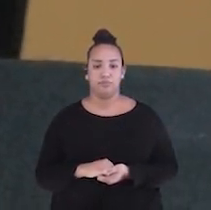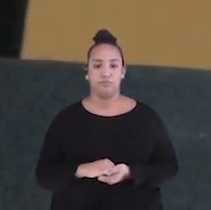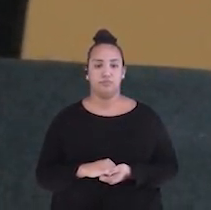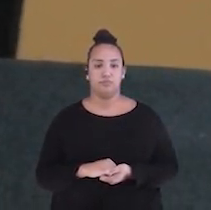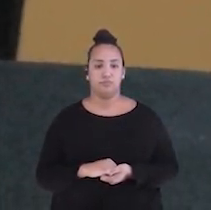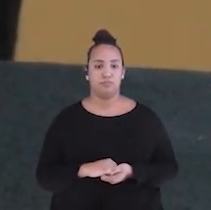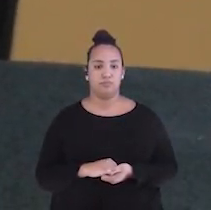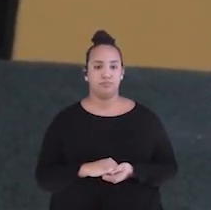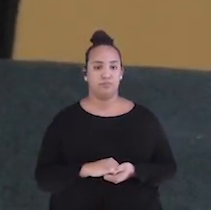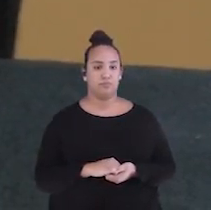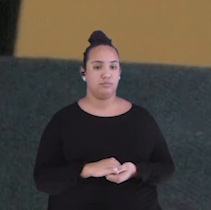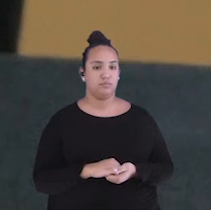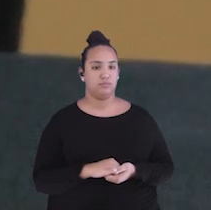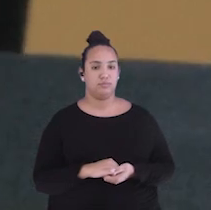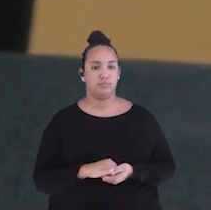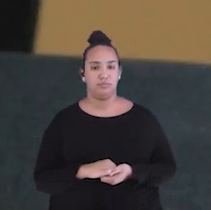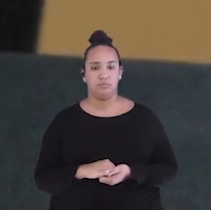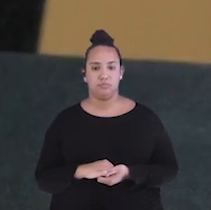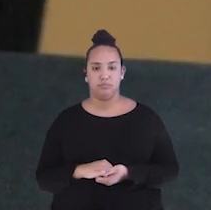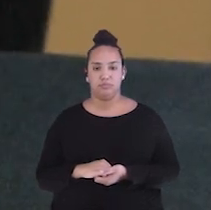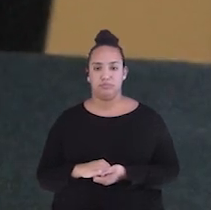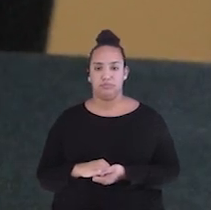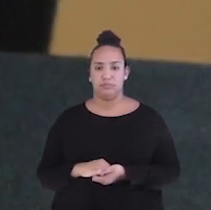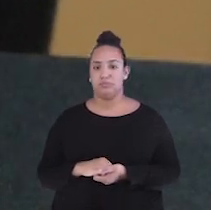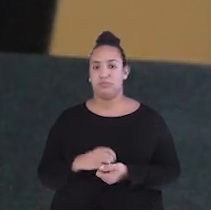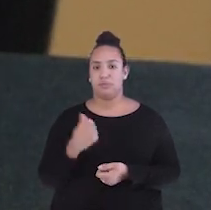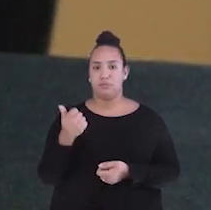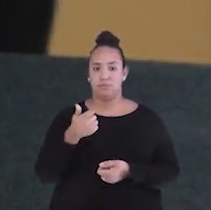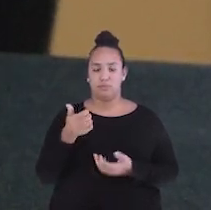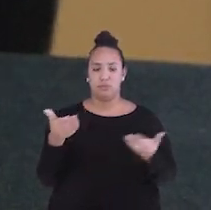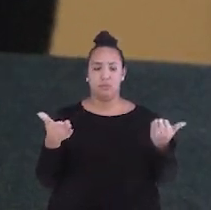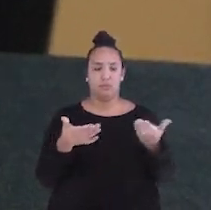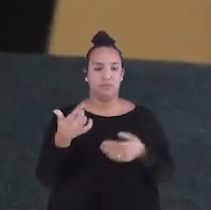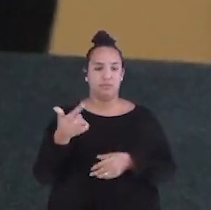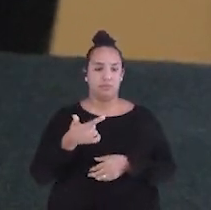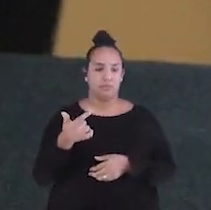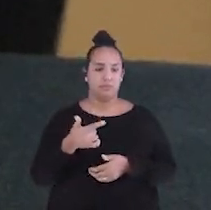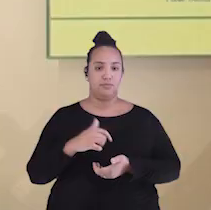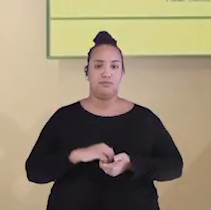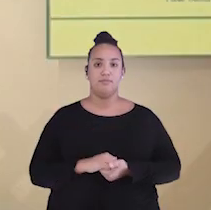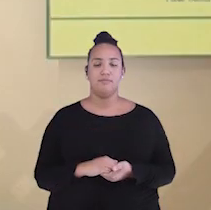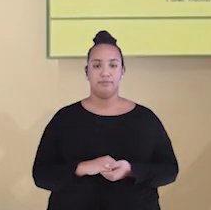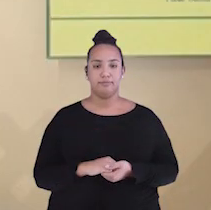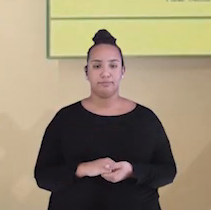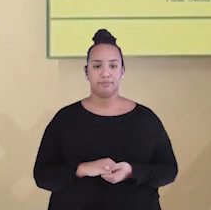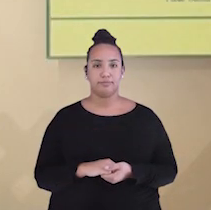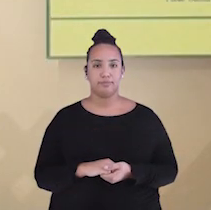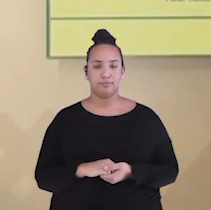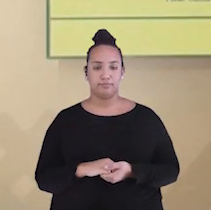Dei o primeiro nozinho. Vou dar o segundo.